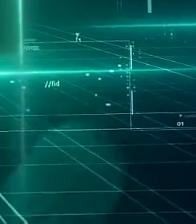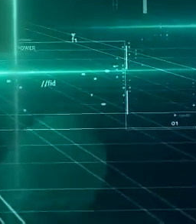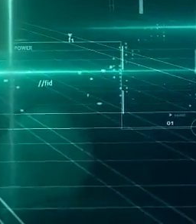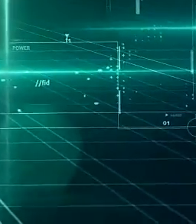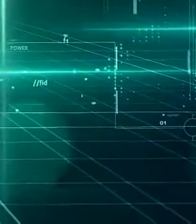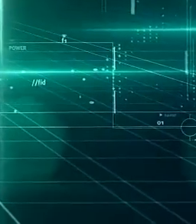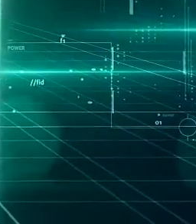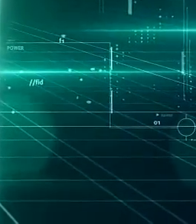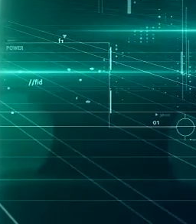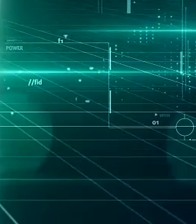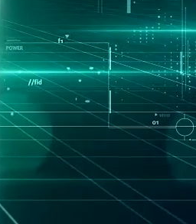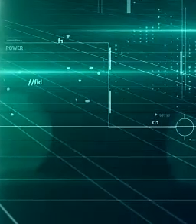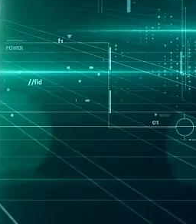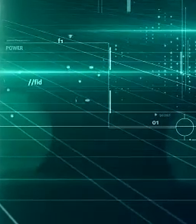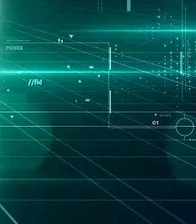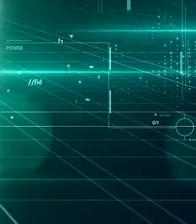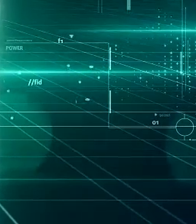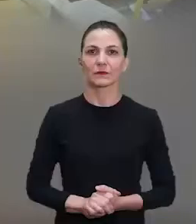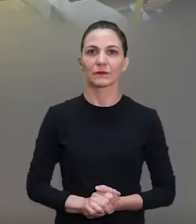Música